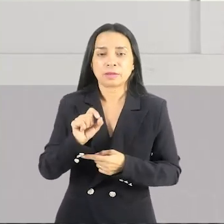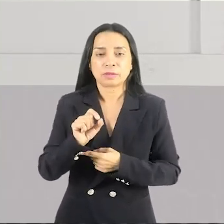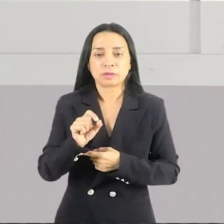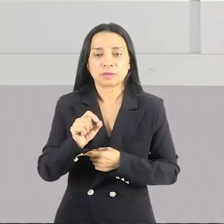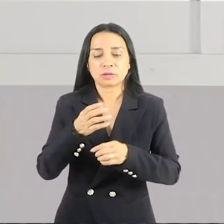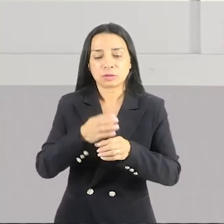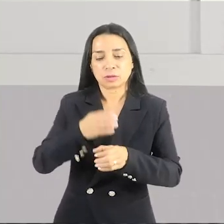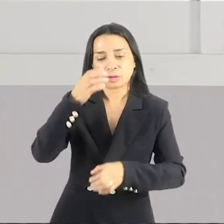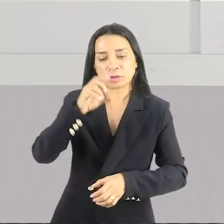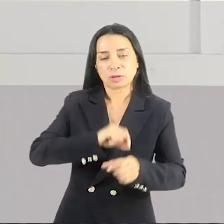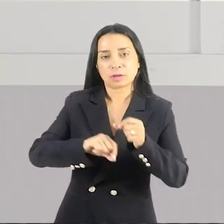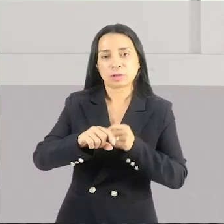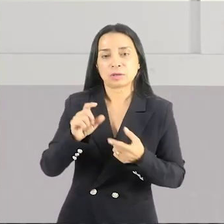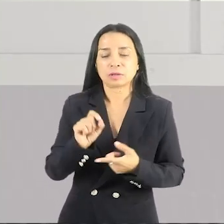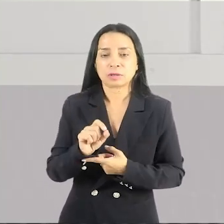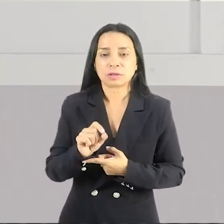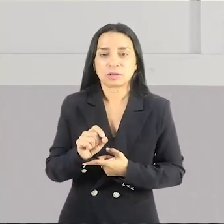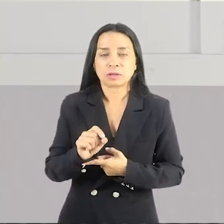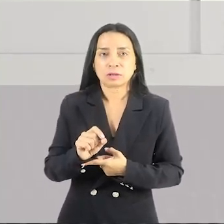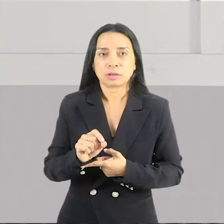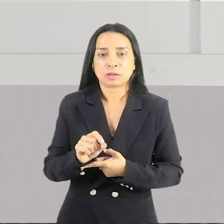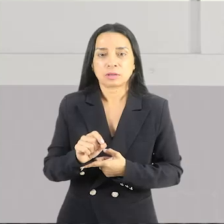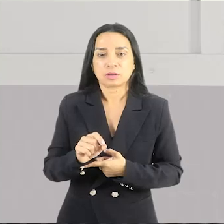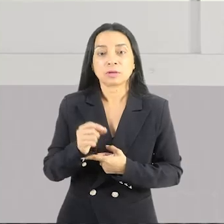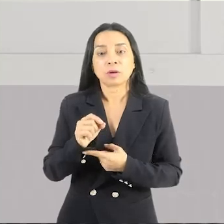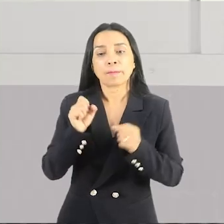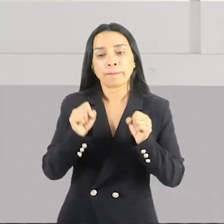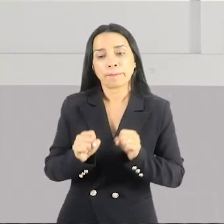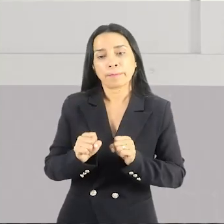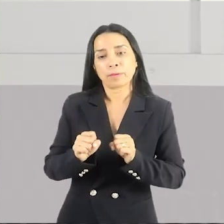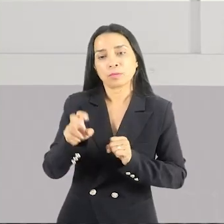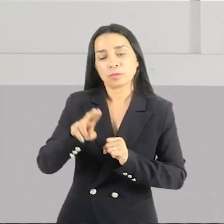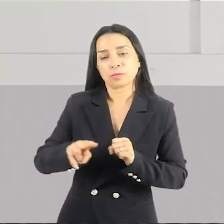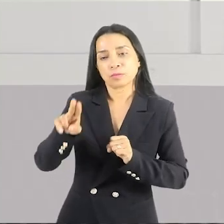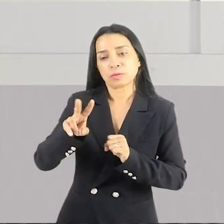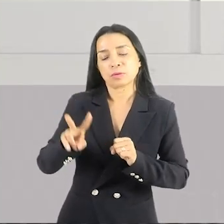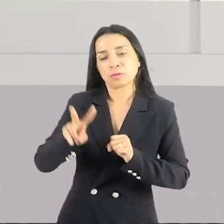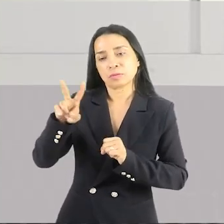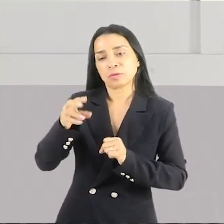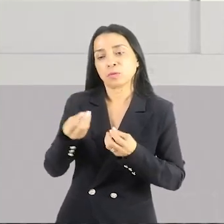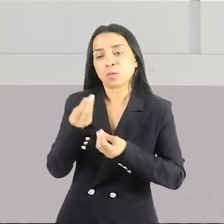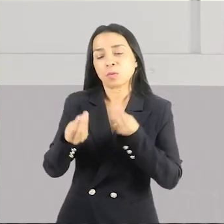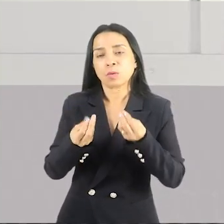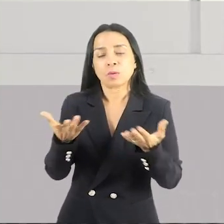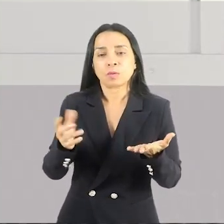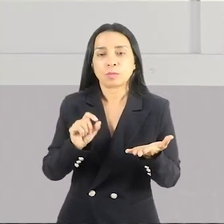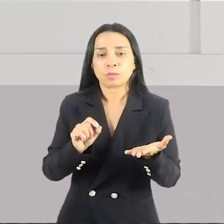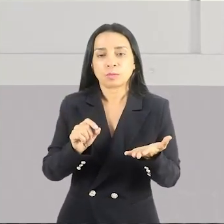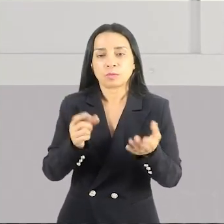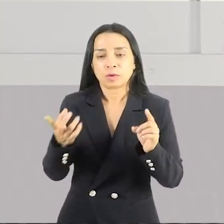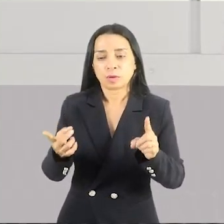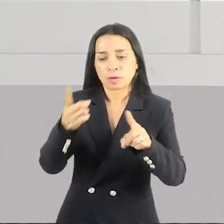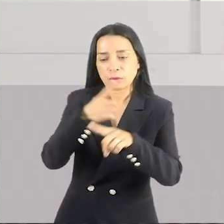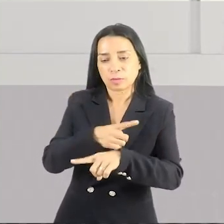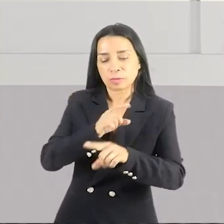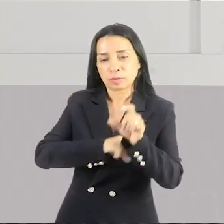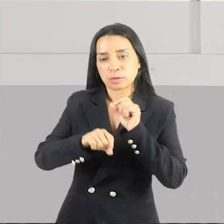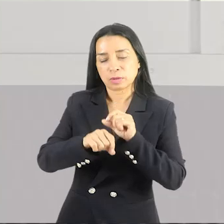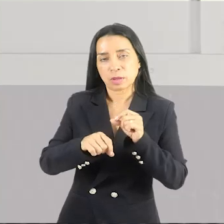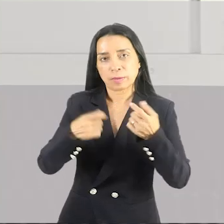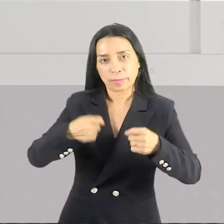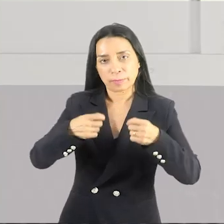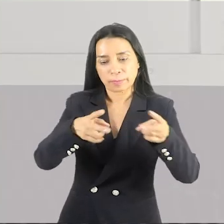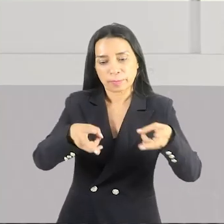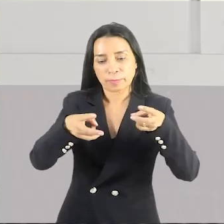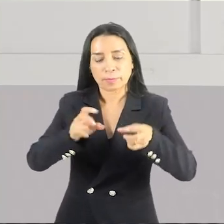de garrafas, então eu nunca posso colocar esses valores como peso, inverter, por exemplo, essa ordem. Então isso você tem que prestar